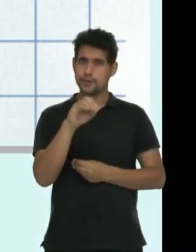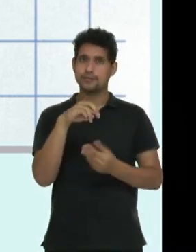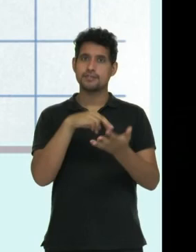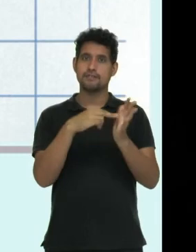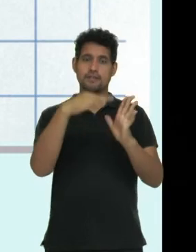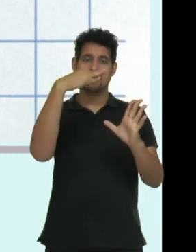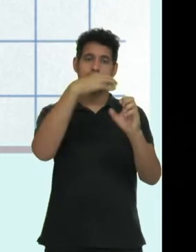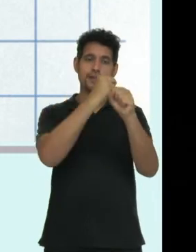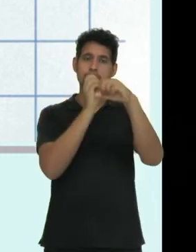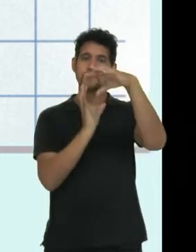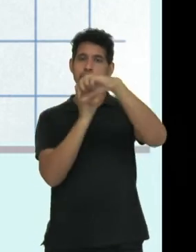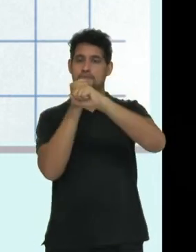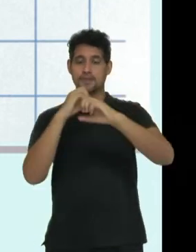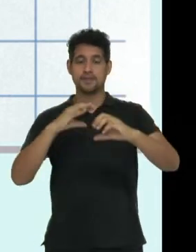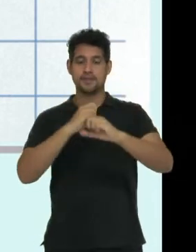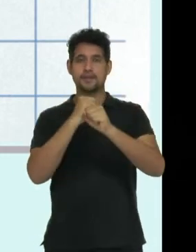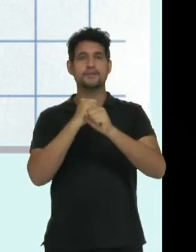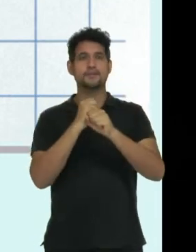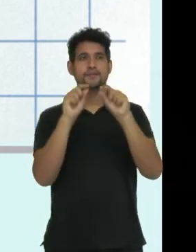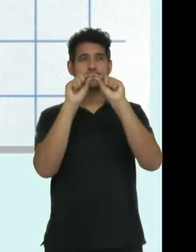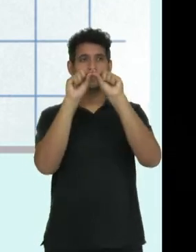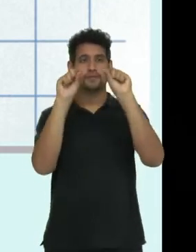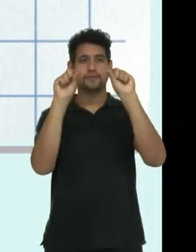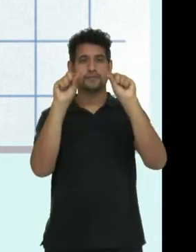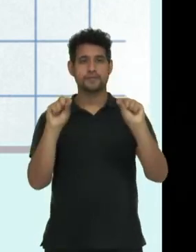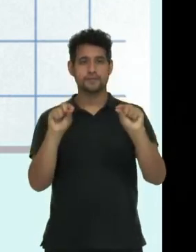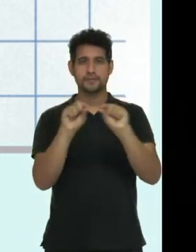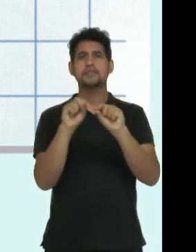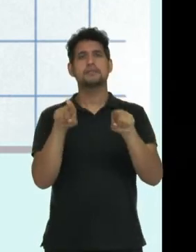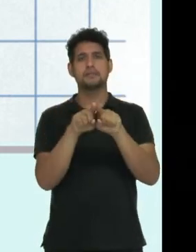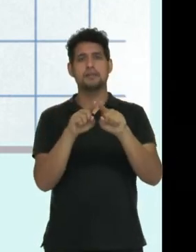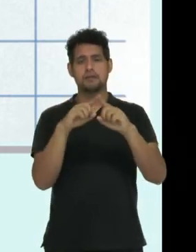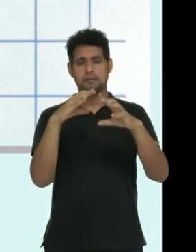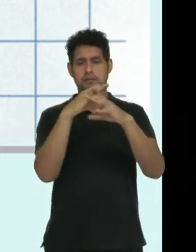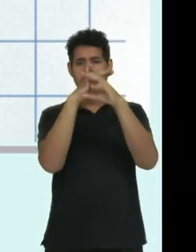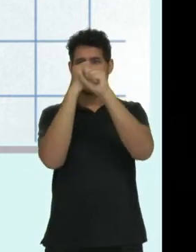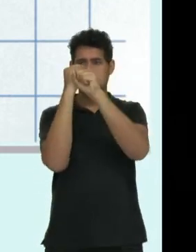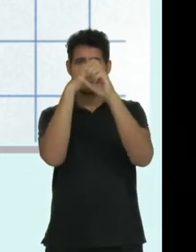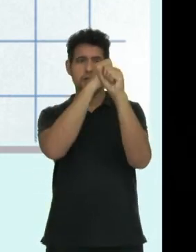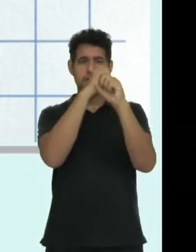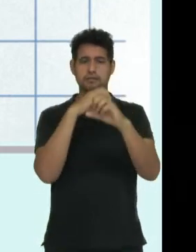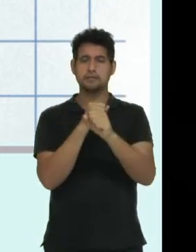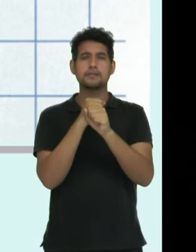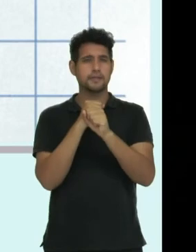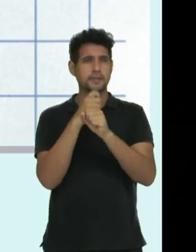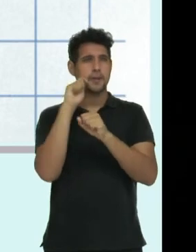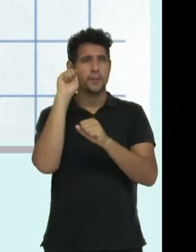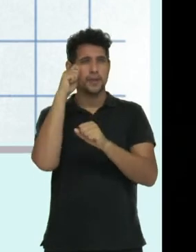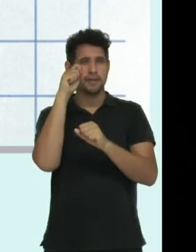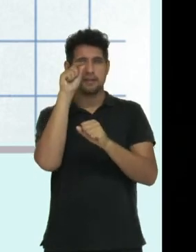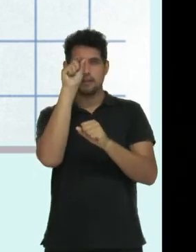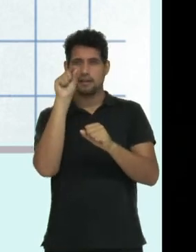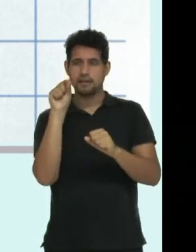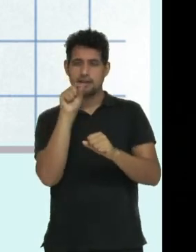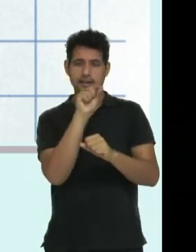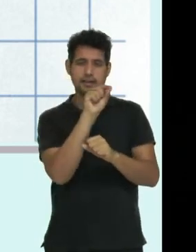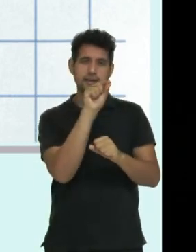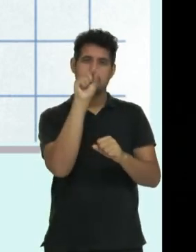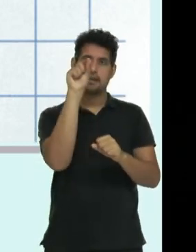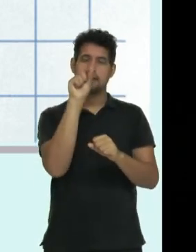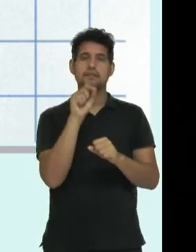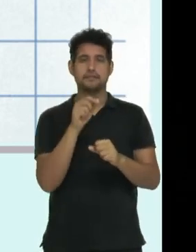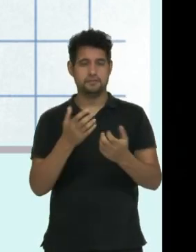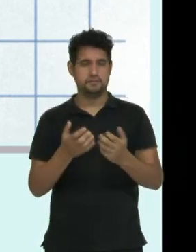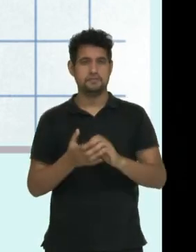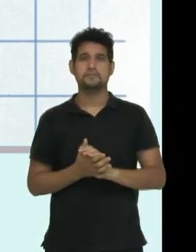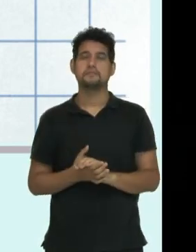os ladinhos, né? Do contorno, né? Desse triângulo. Nesse caso, essas bordinhas pretinhas, né? Que contornam o triângulo